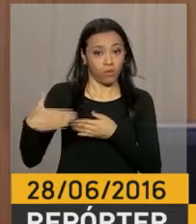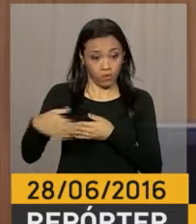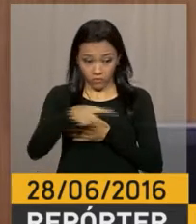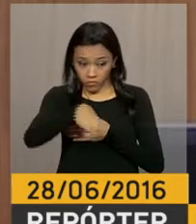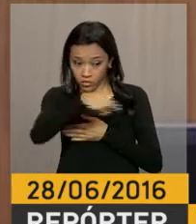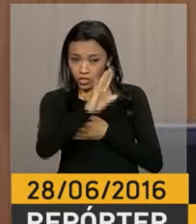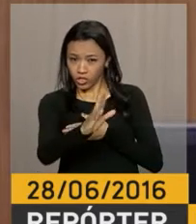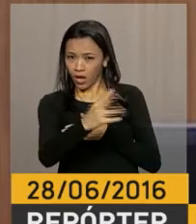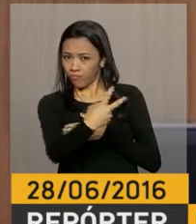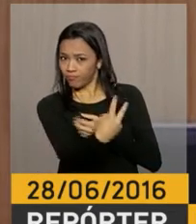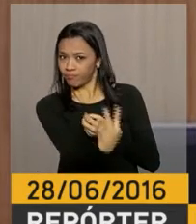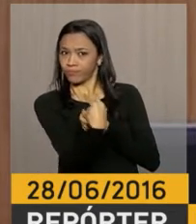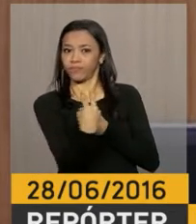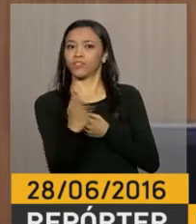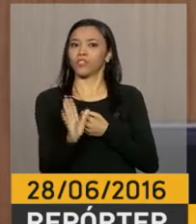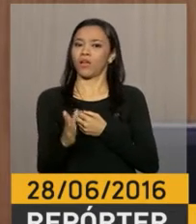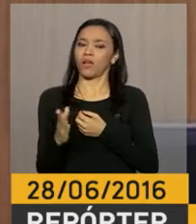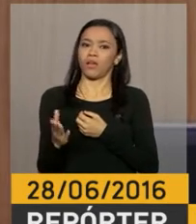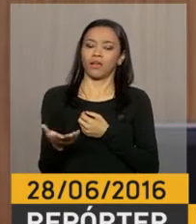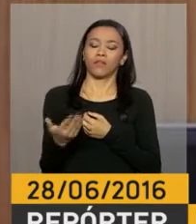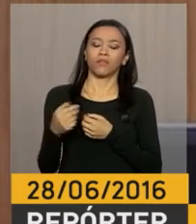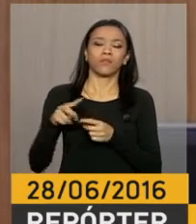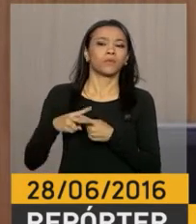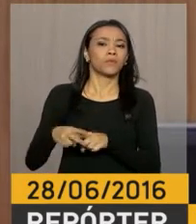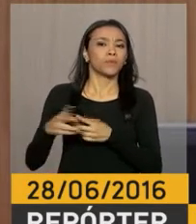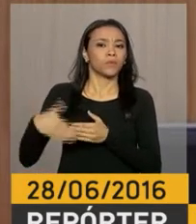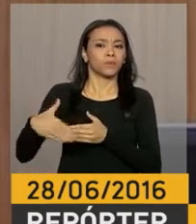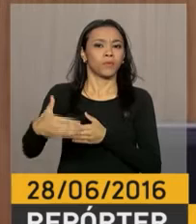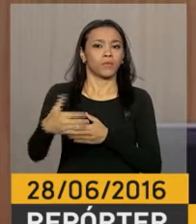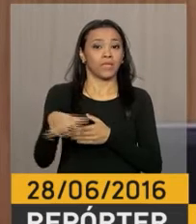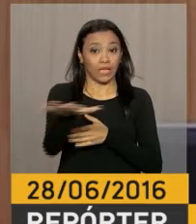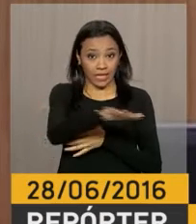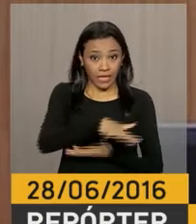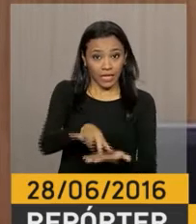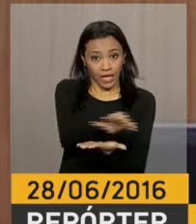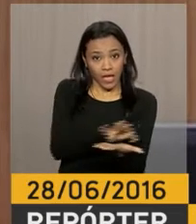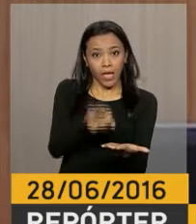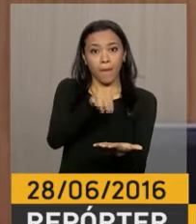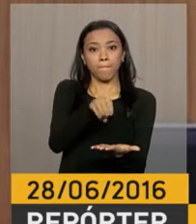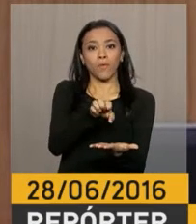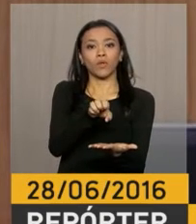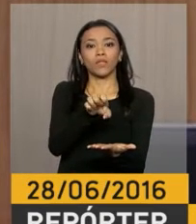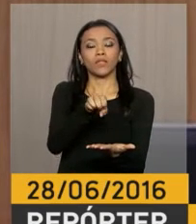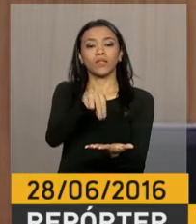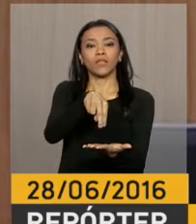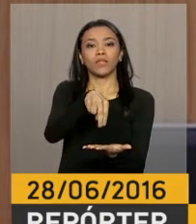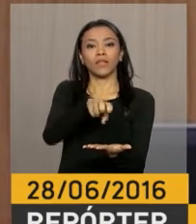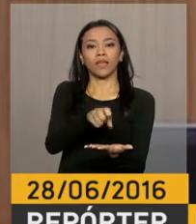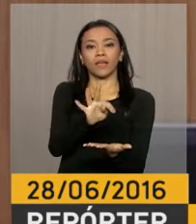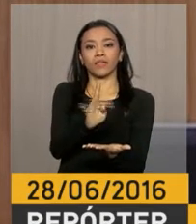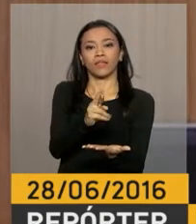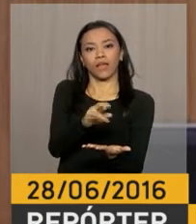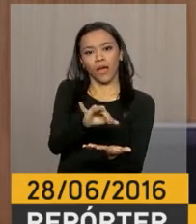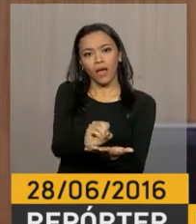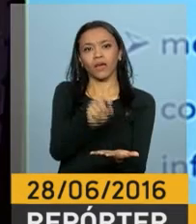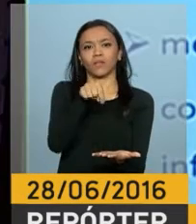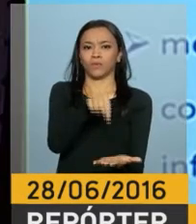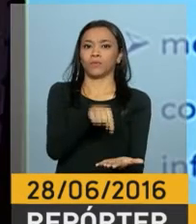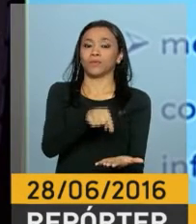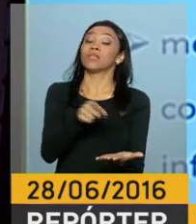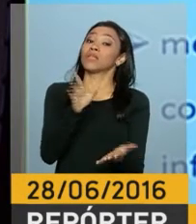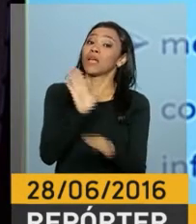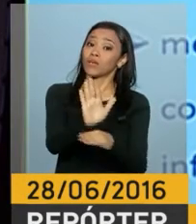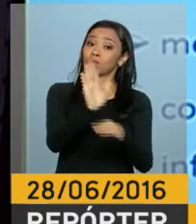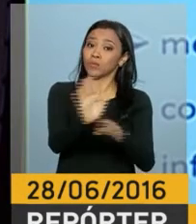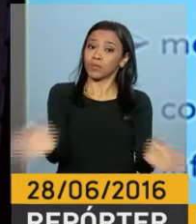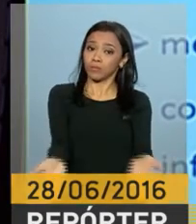já não é de agora, não é? O ajuste monetário externo, que traz resultados significativos,